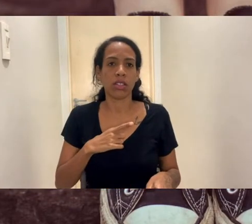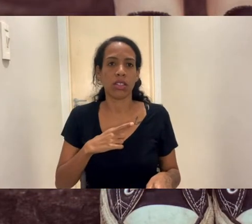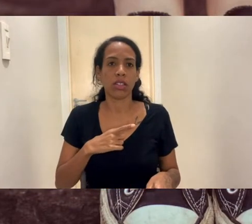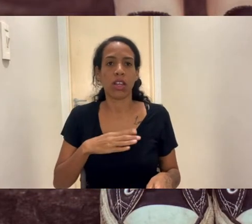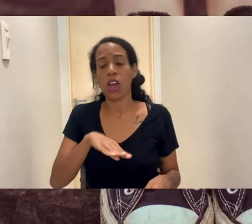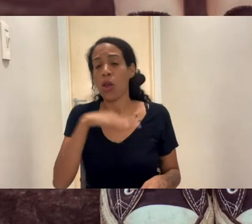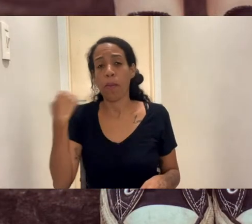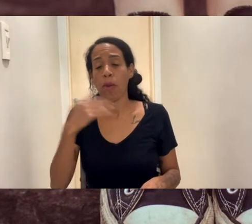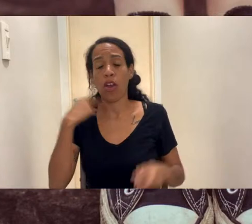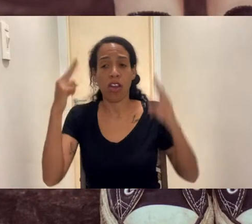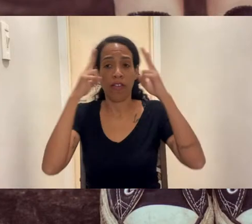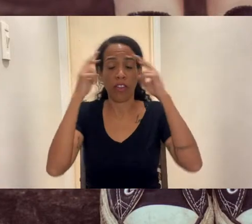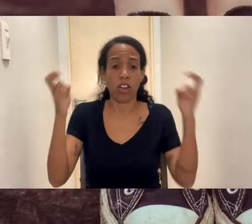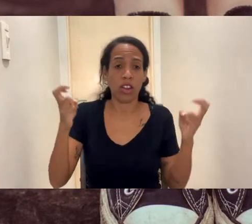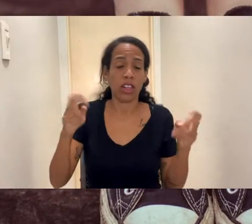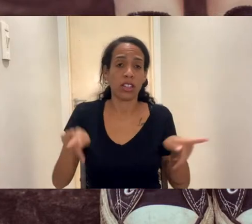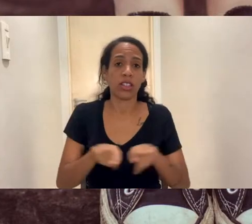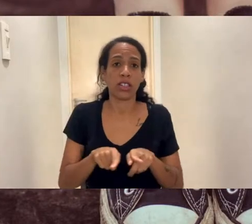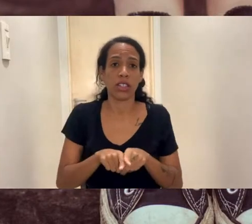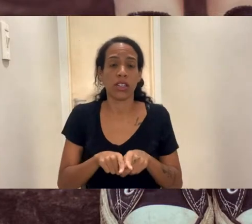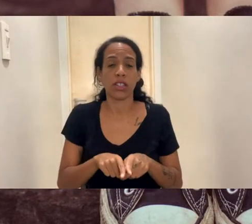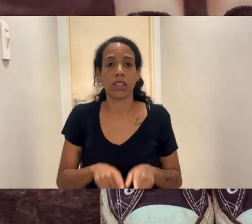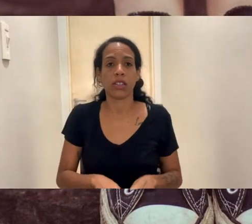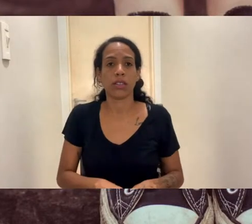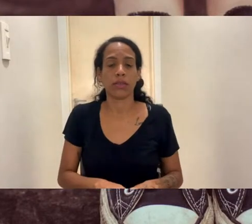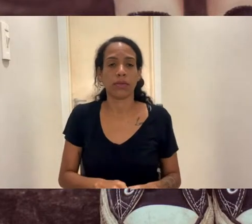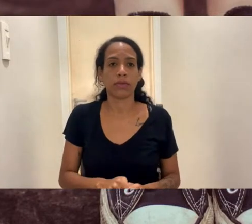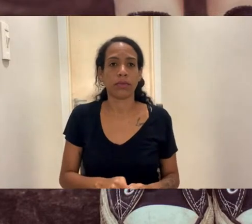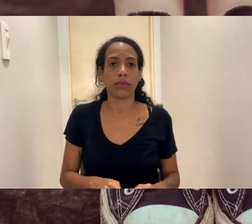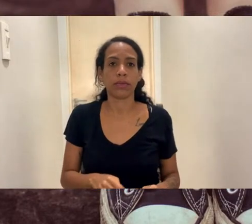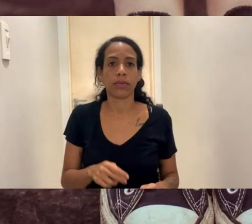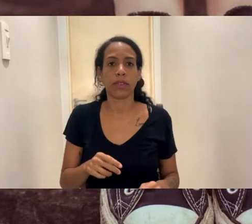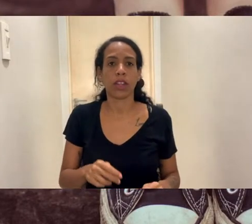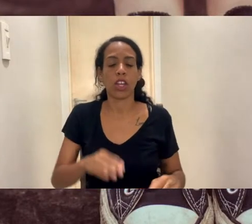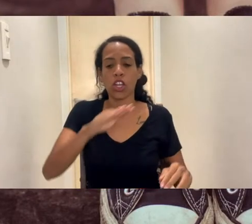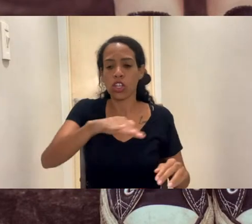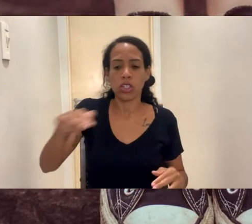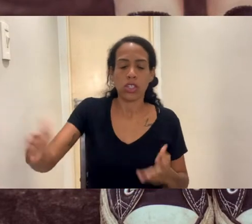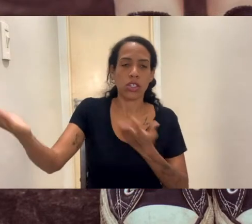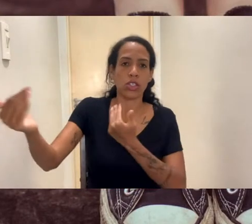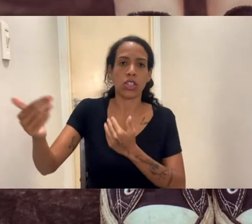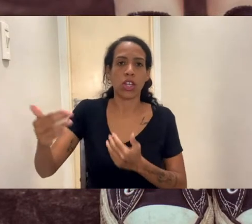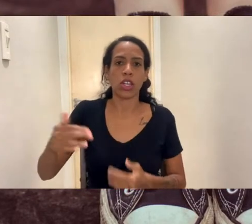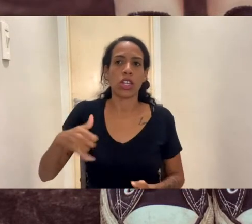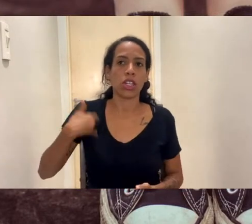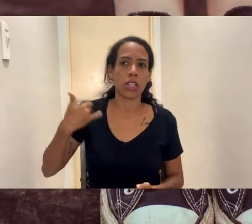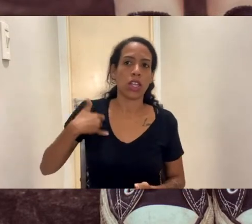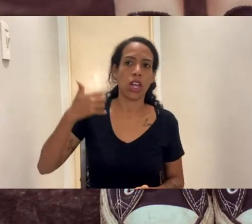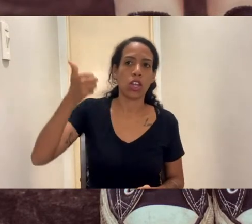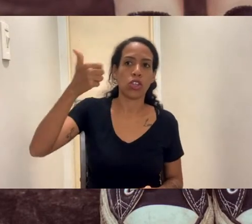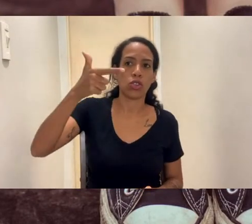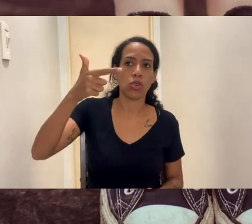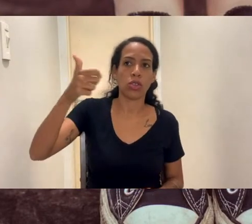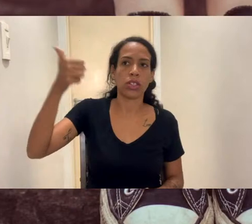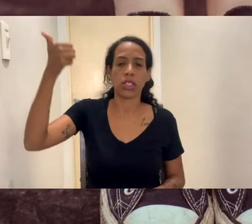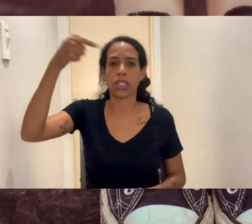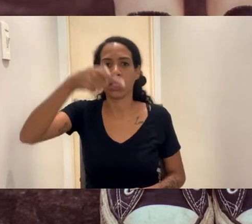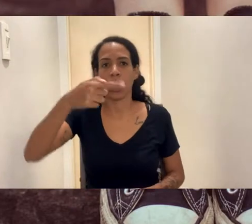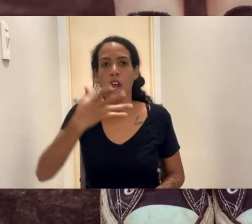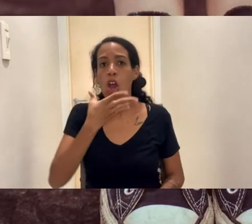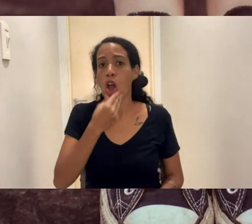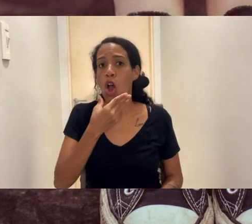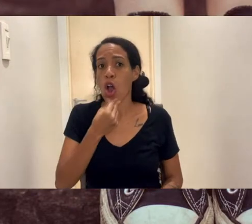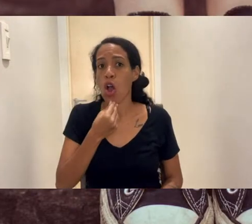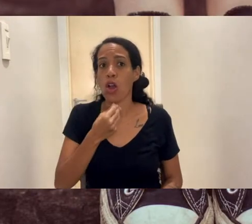mortes violentas, né, intencionais entre adolescentes e jovens de 12 a 17 anos são de homens